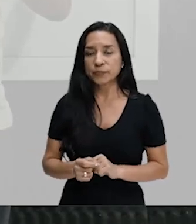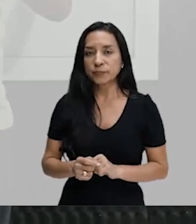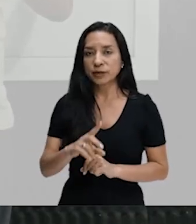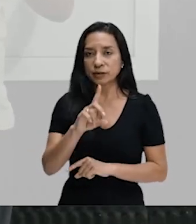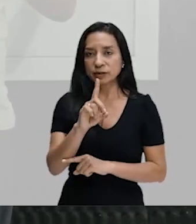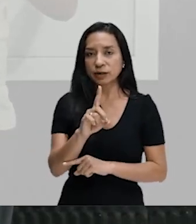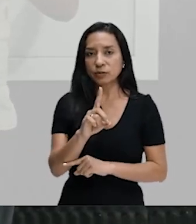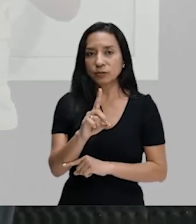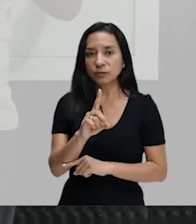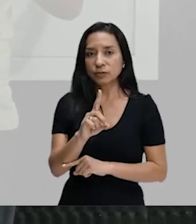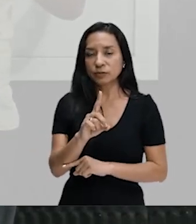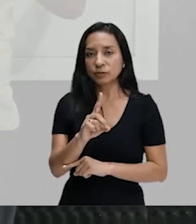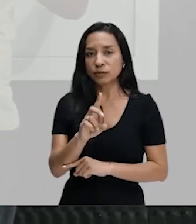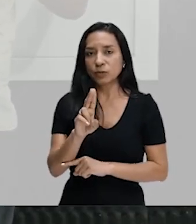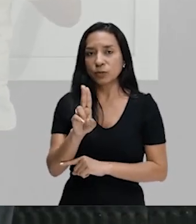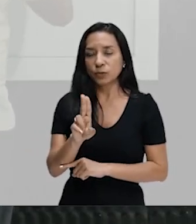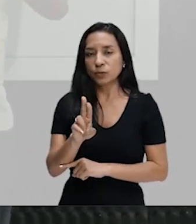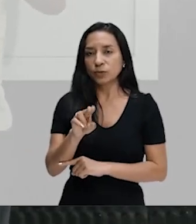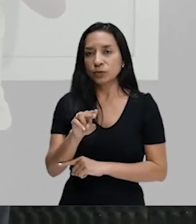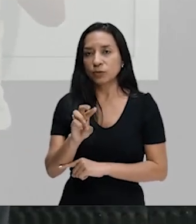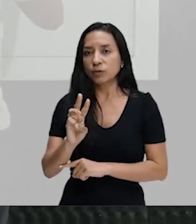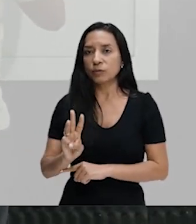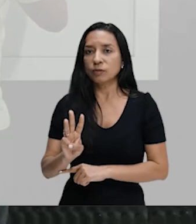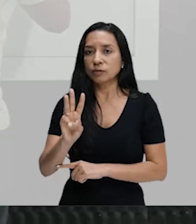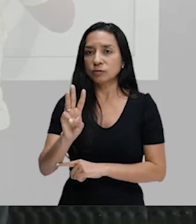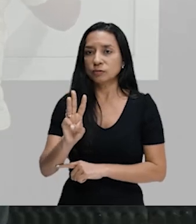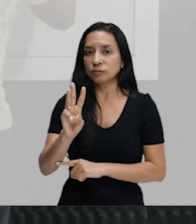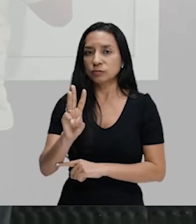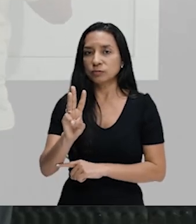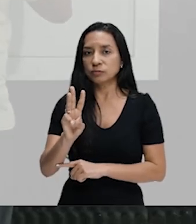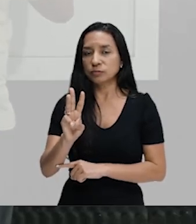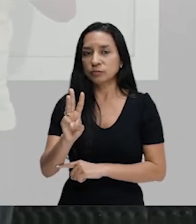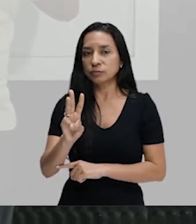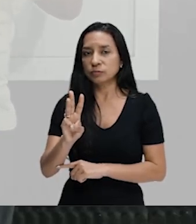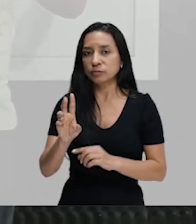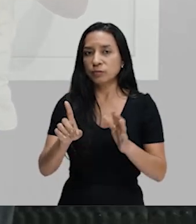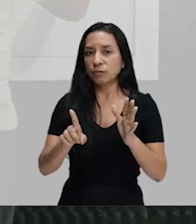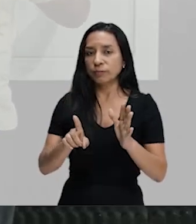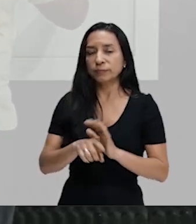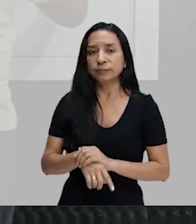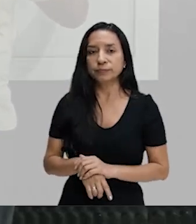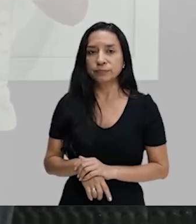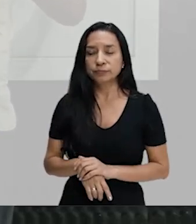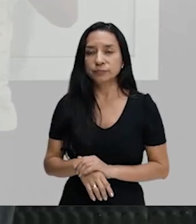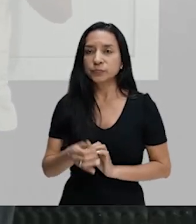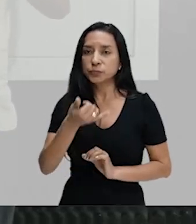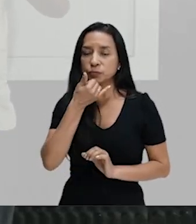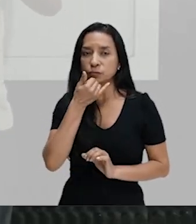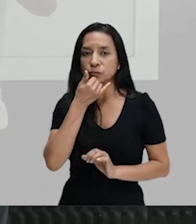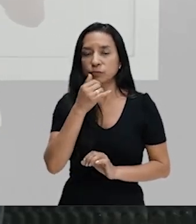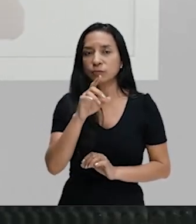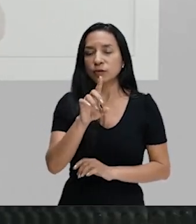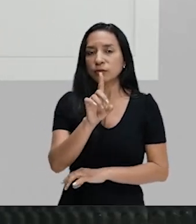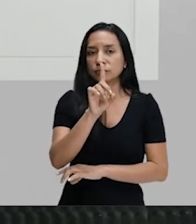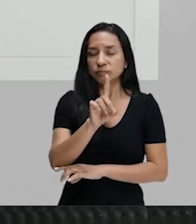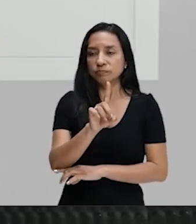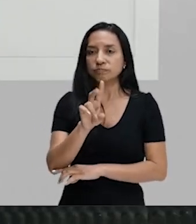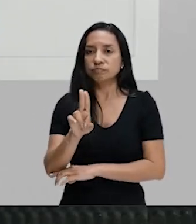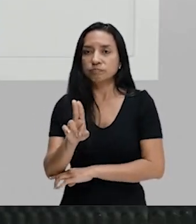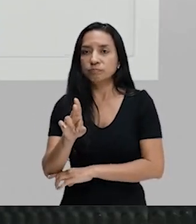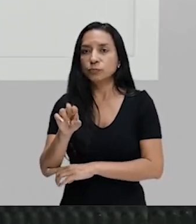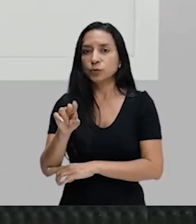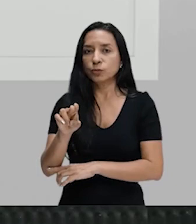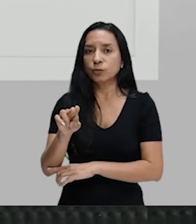interna é igual a menos o trabalho, ok? É igual a menos o trabalho.